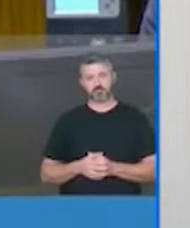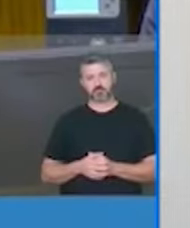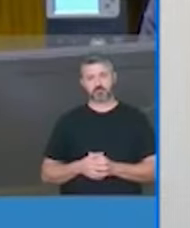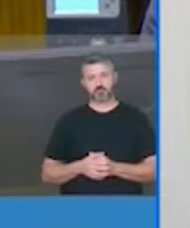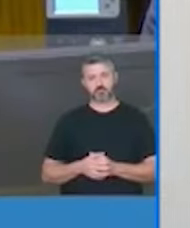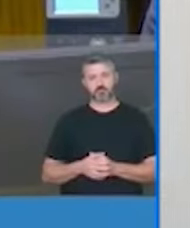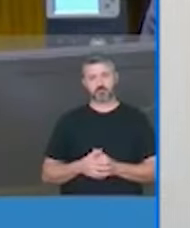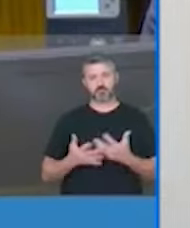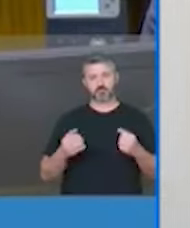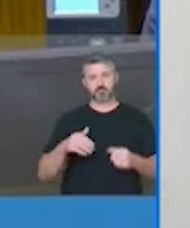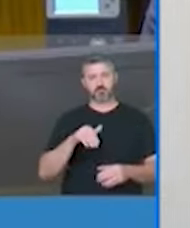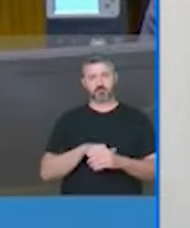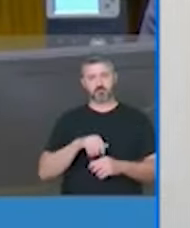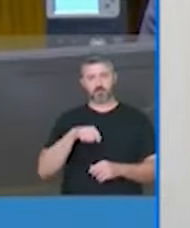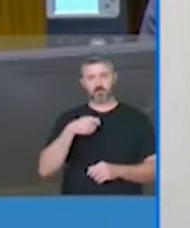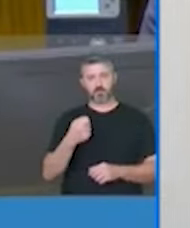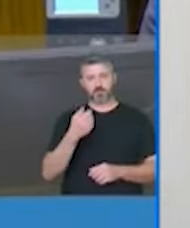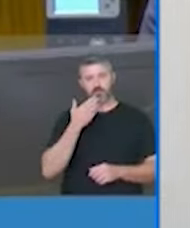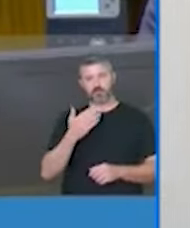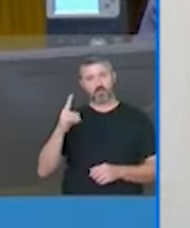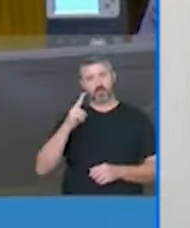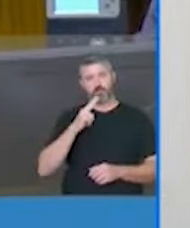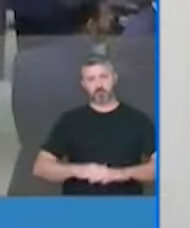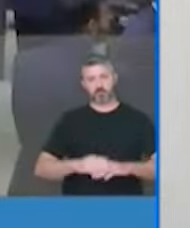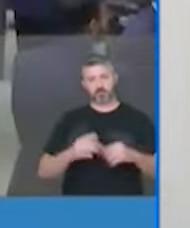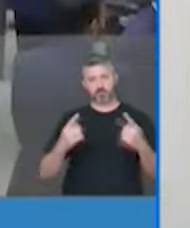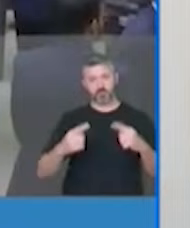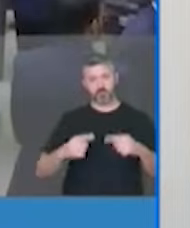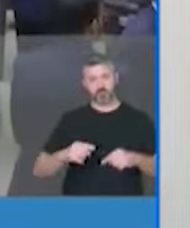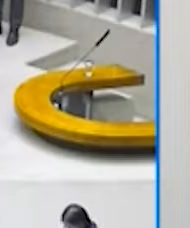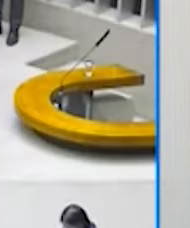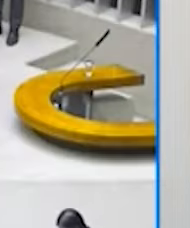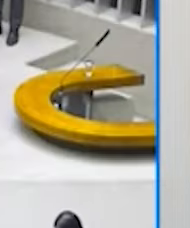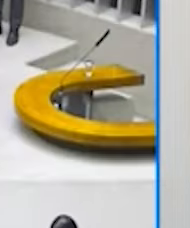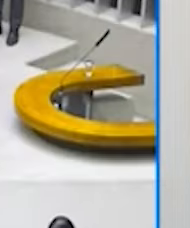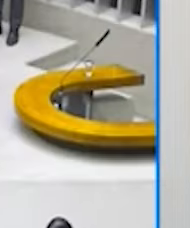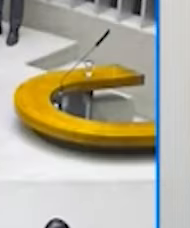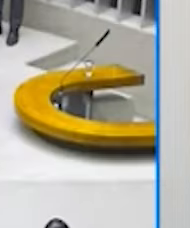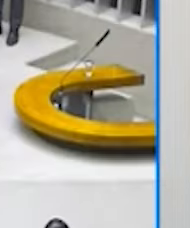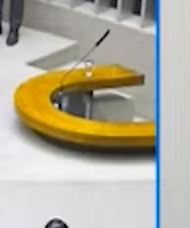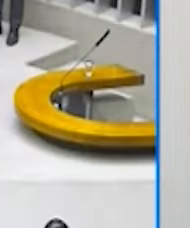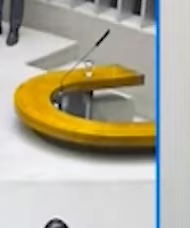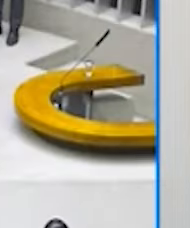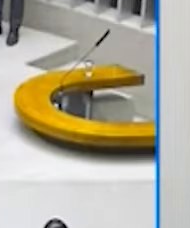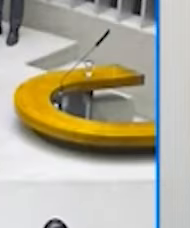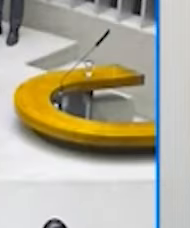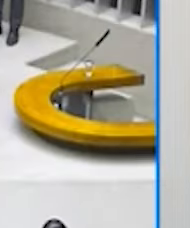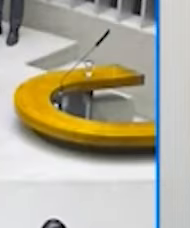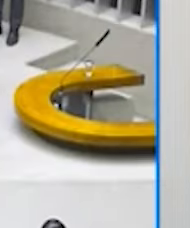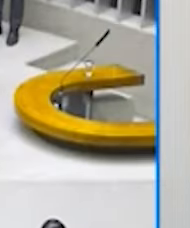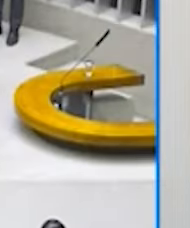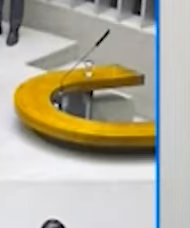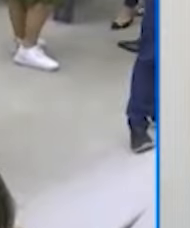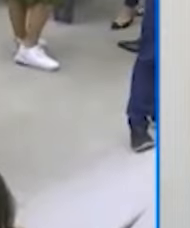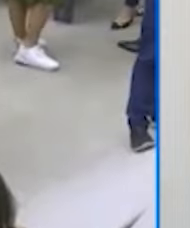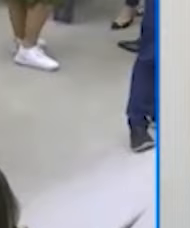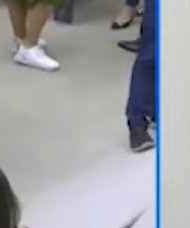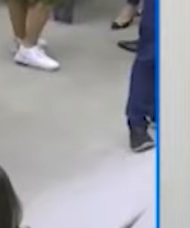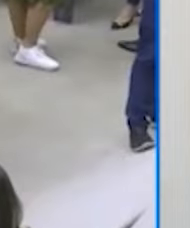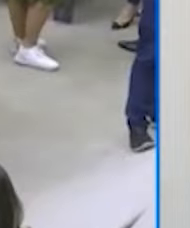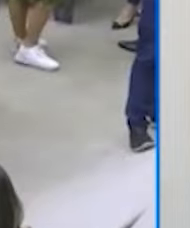absurdo, toda o retrocesso atroz que esse projeto de lei